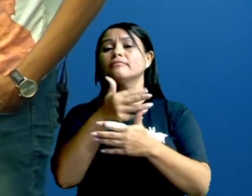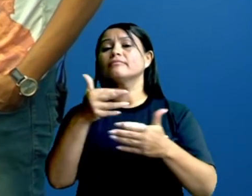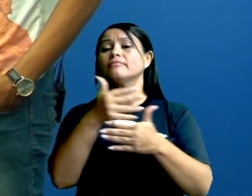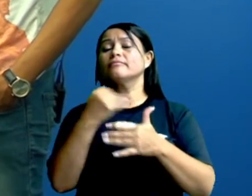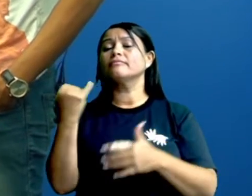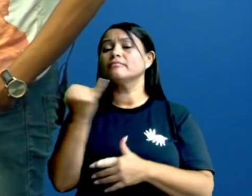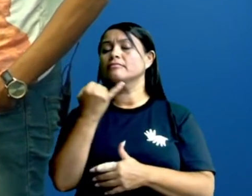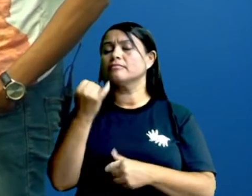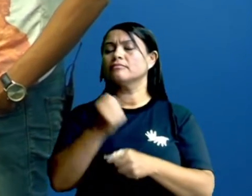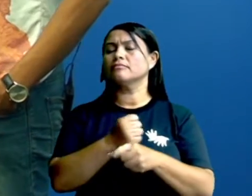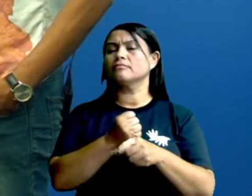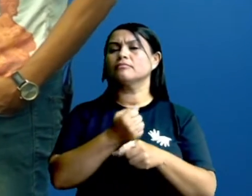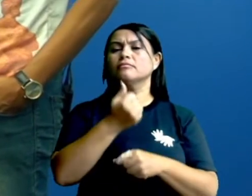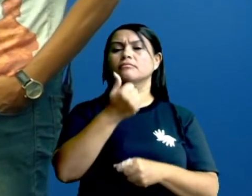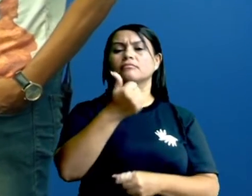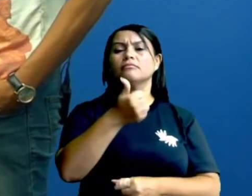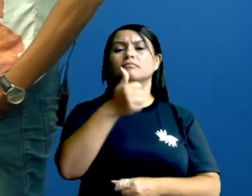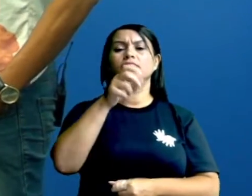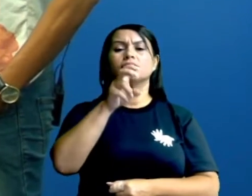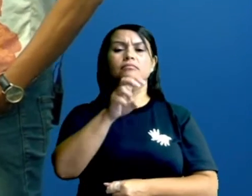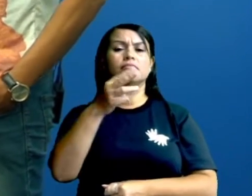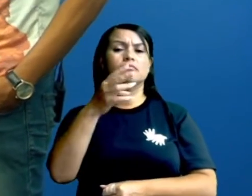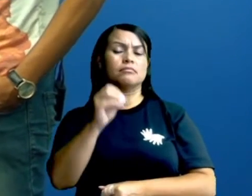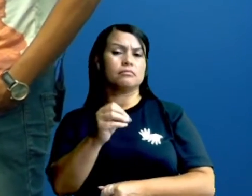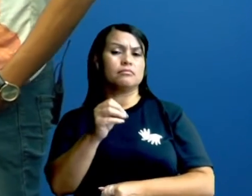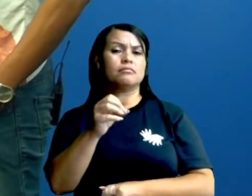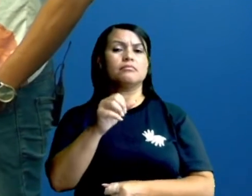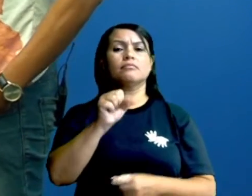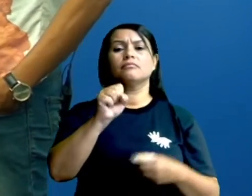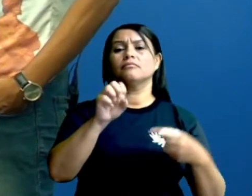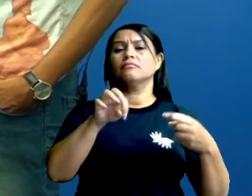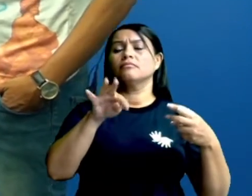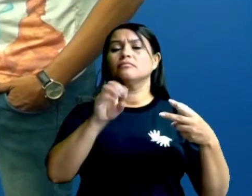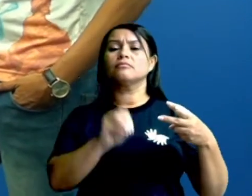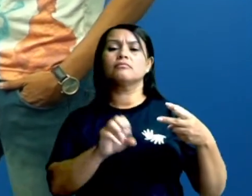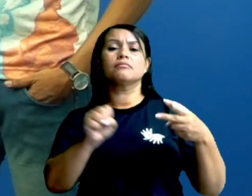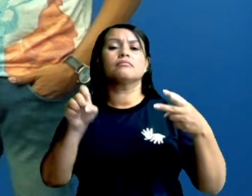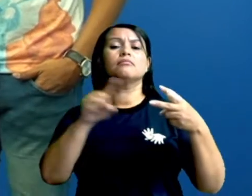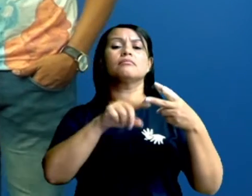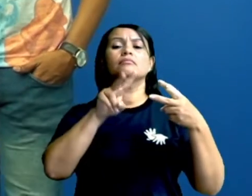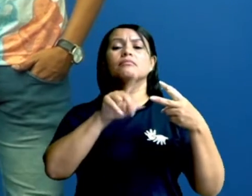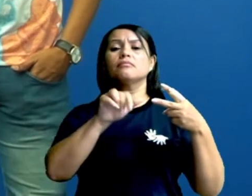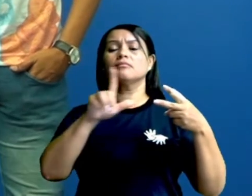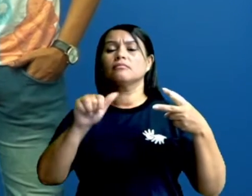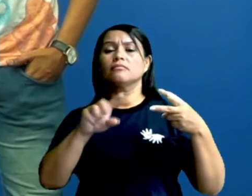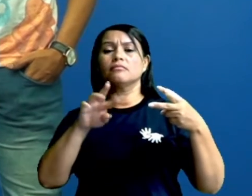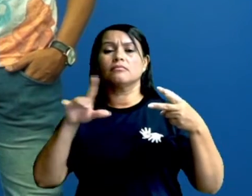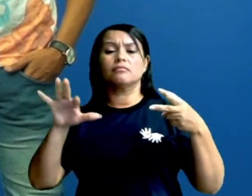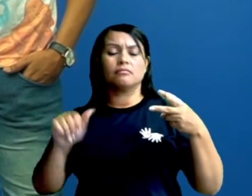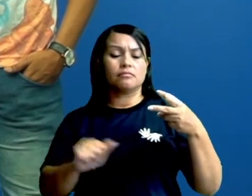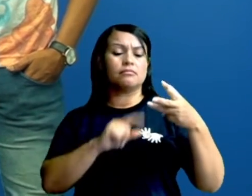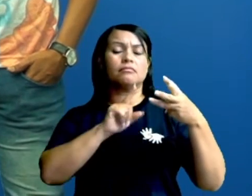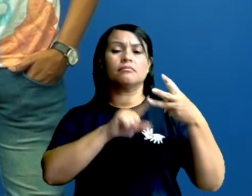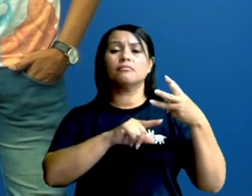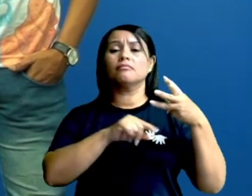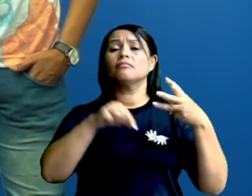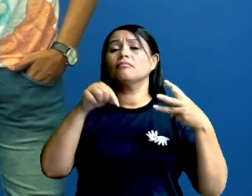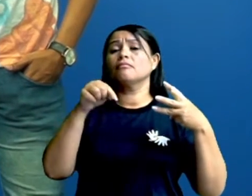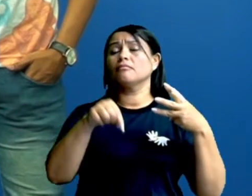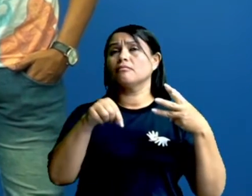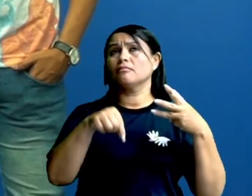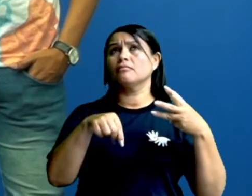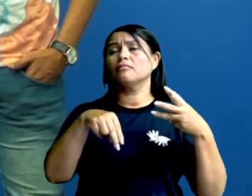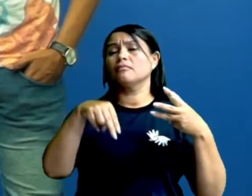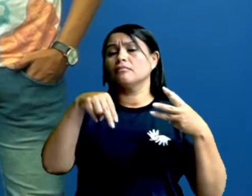contexto, a partir de 1530, a cidade de Santos, Vila Velha, Vitória do Espírito Santo e, logicamente, as cidades aqui do Nordeste,